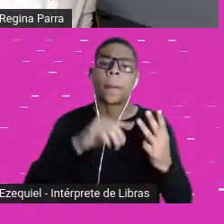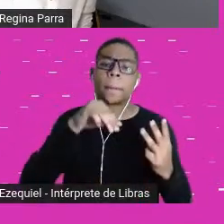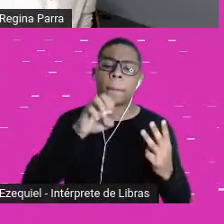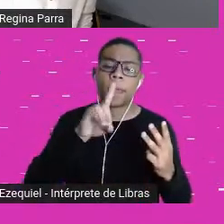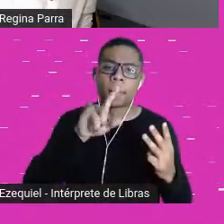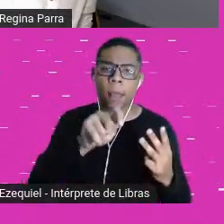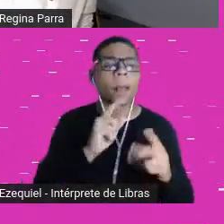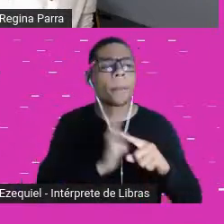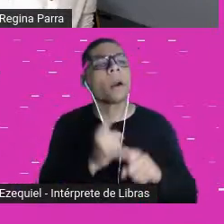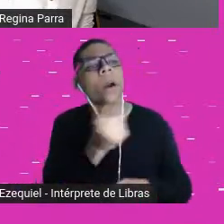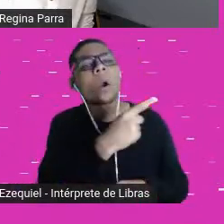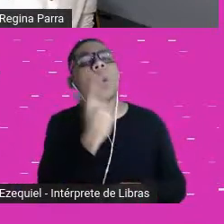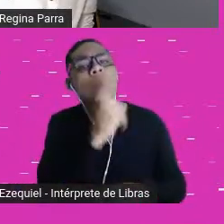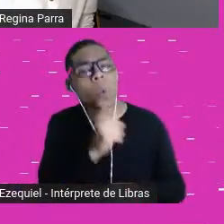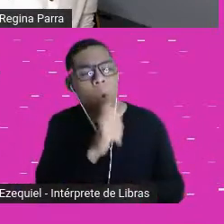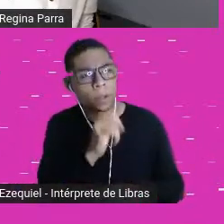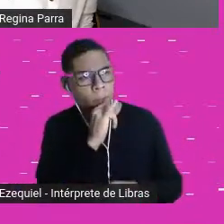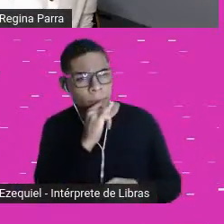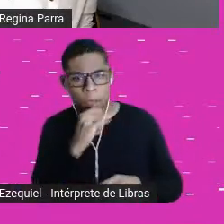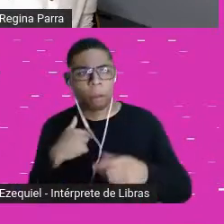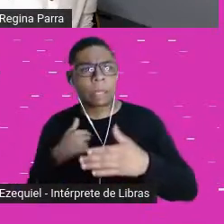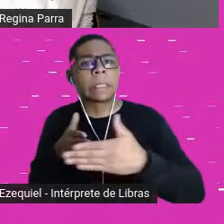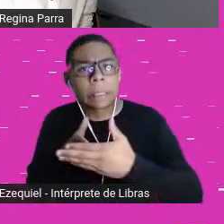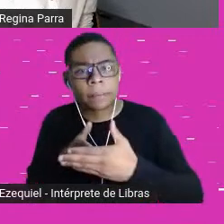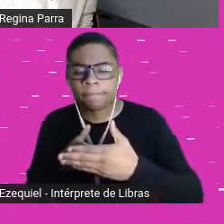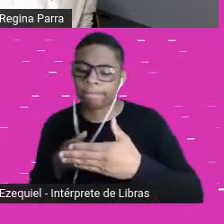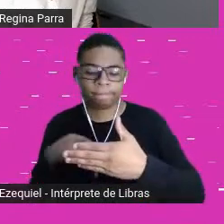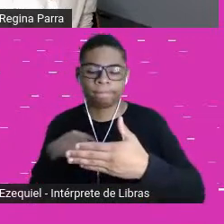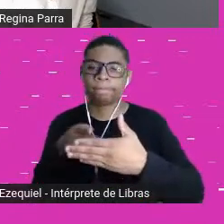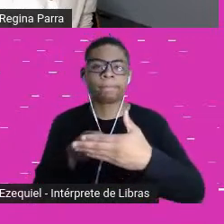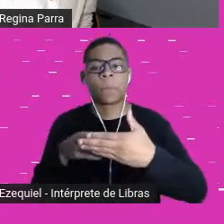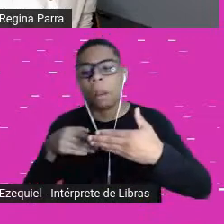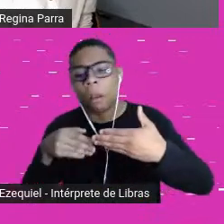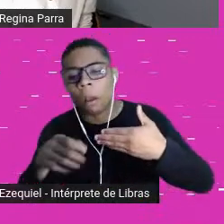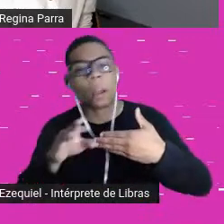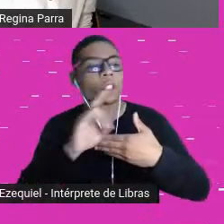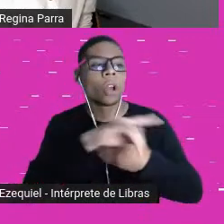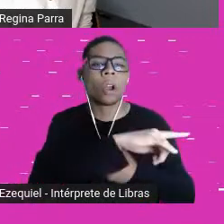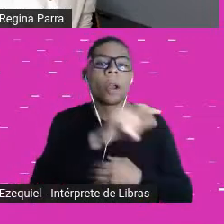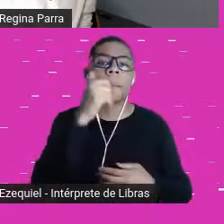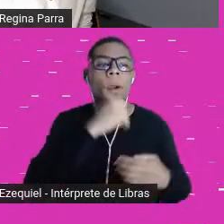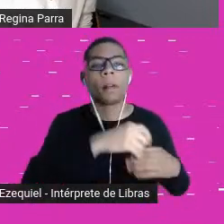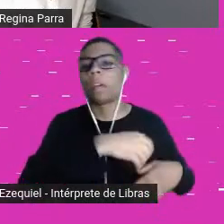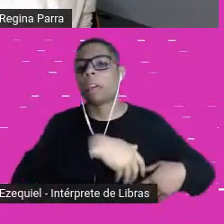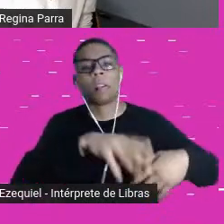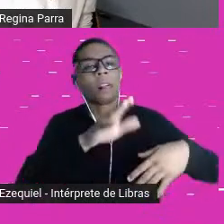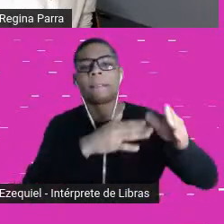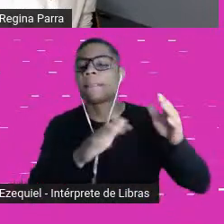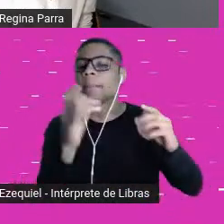até um ponto, e depois dali de um ponto, realmente, o que vinha de potência era,